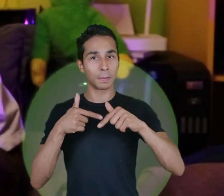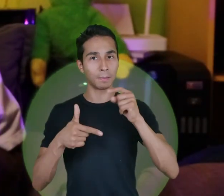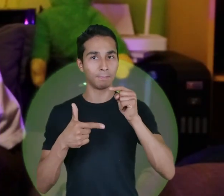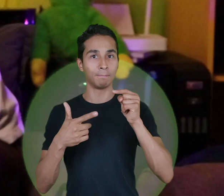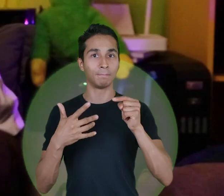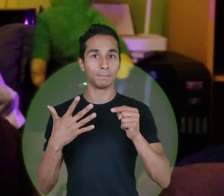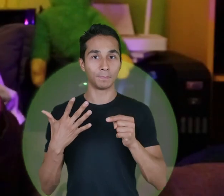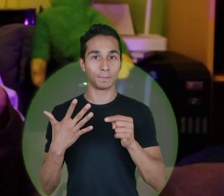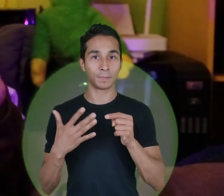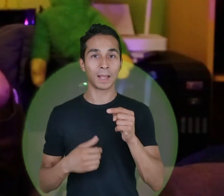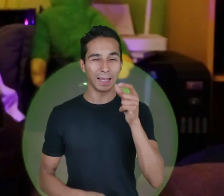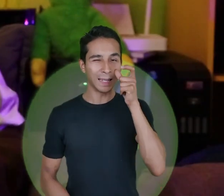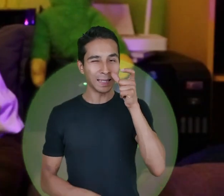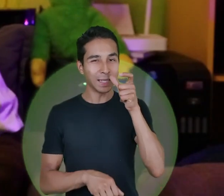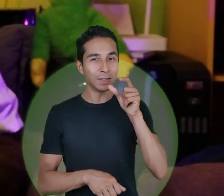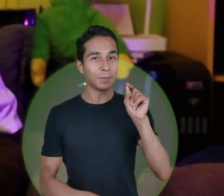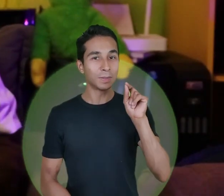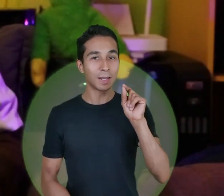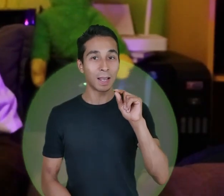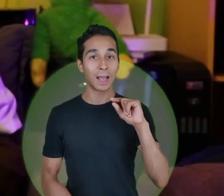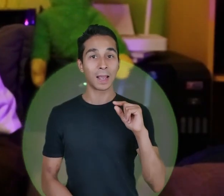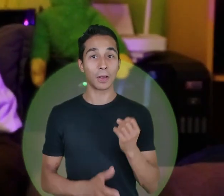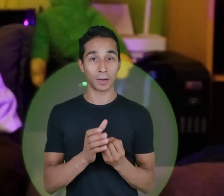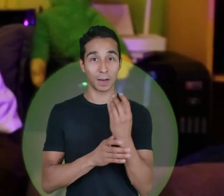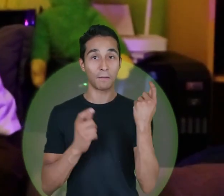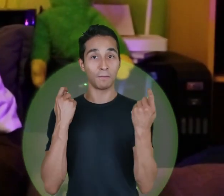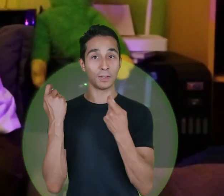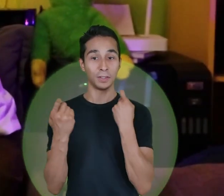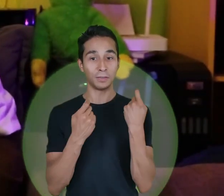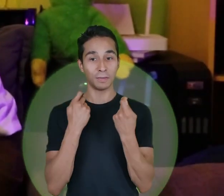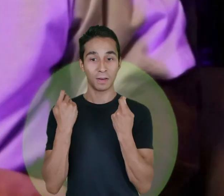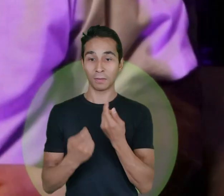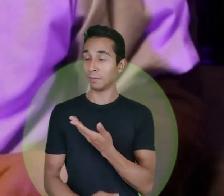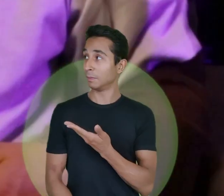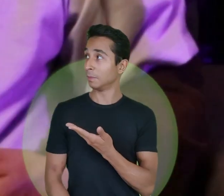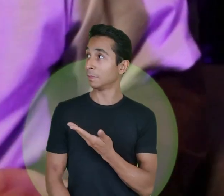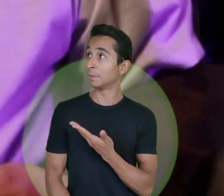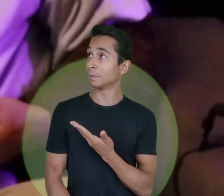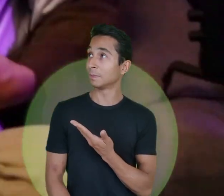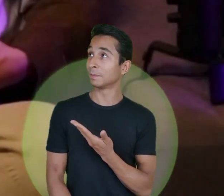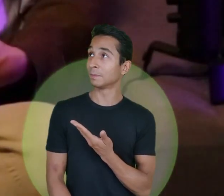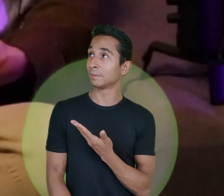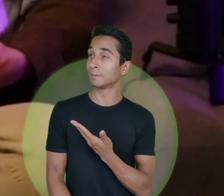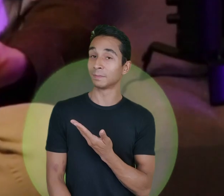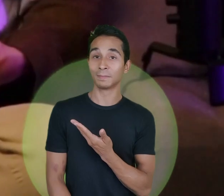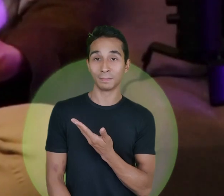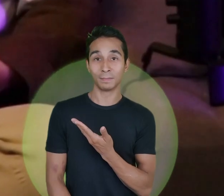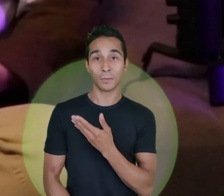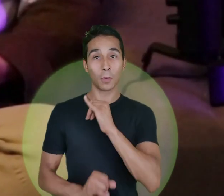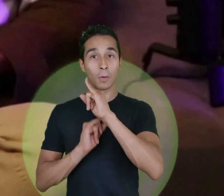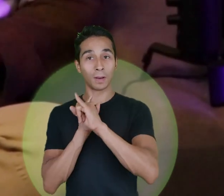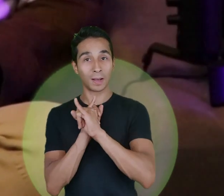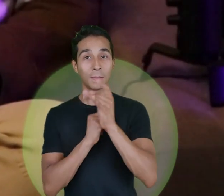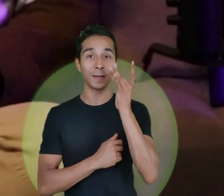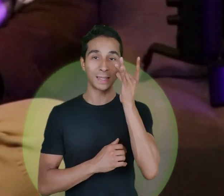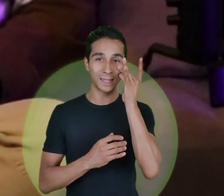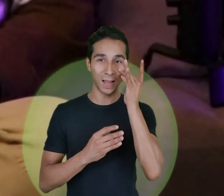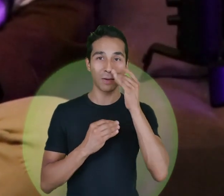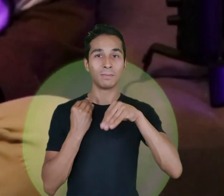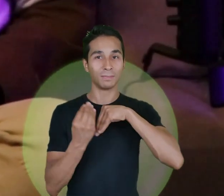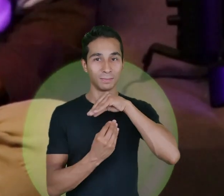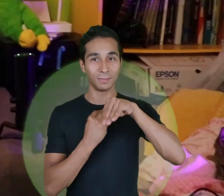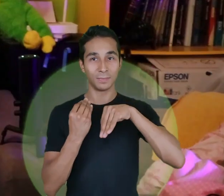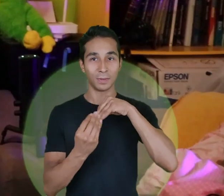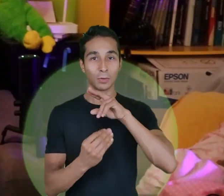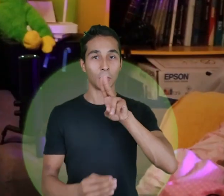uma curiosidade, a gente fez um festival, né, de valorização à arte periférica, que foi híbrido, online presencial, que se chama